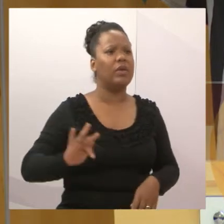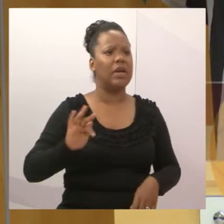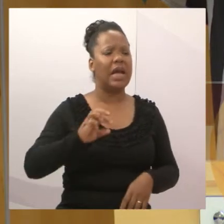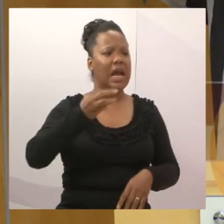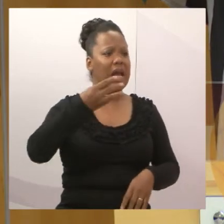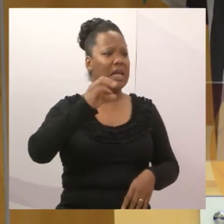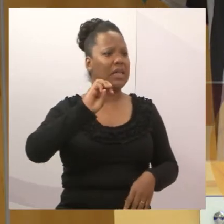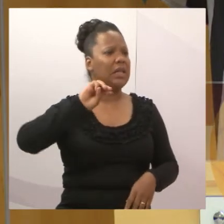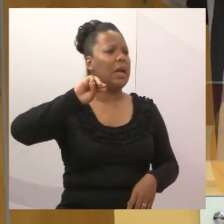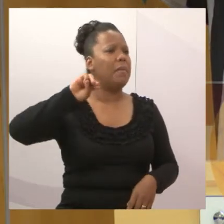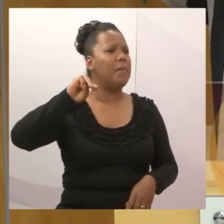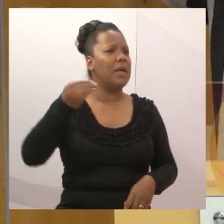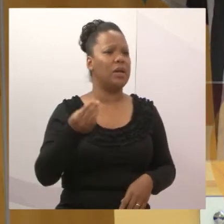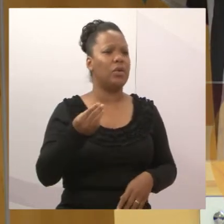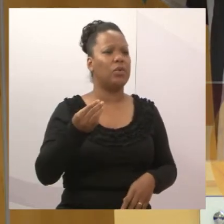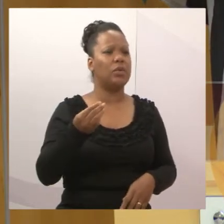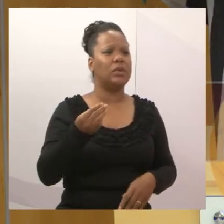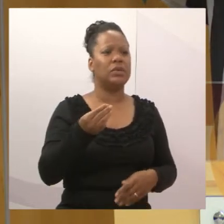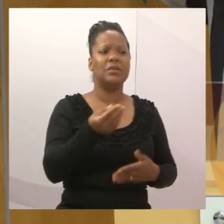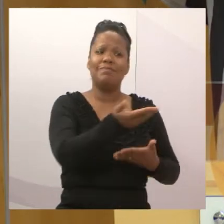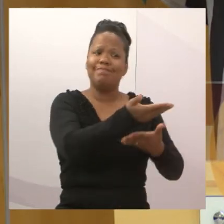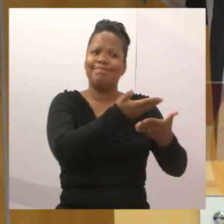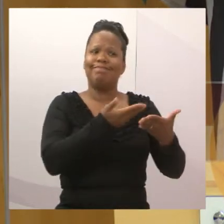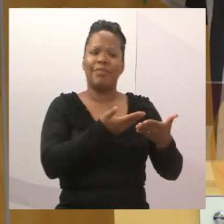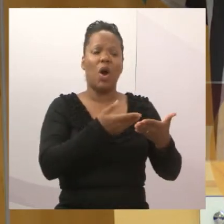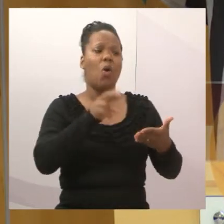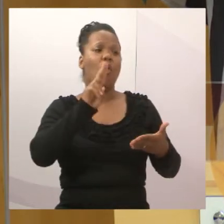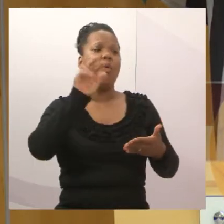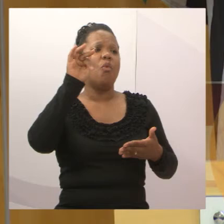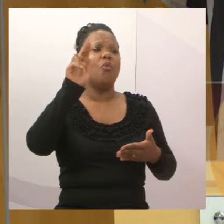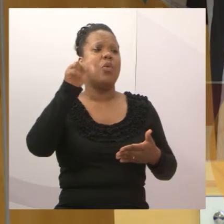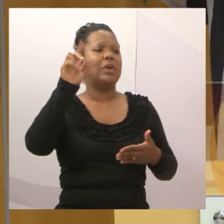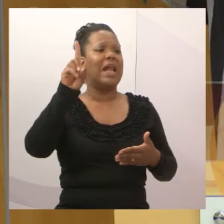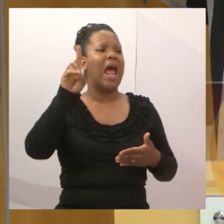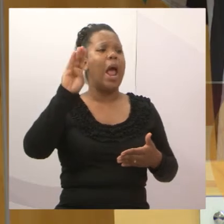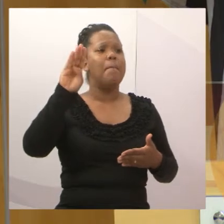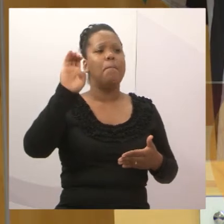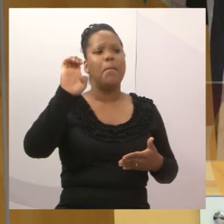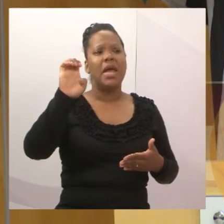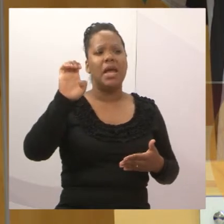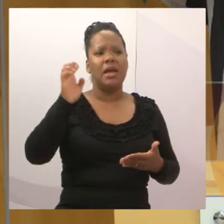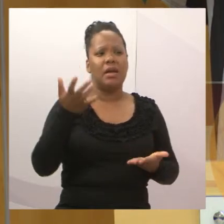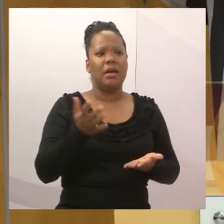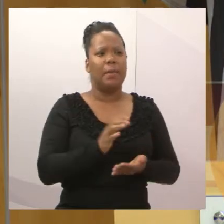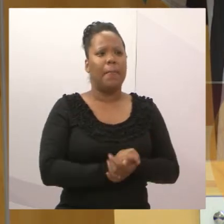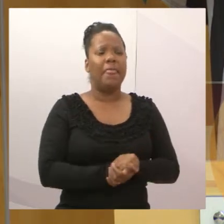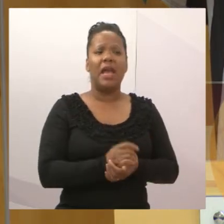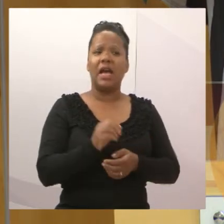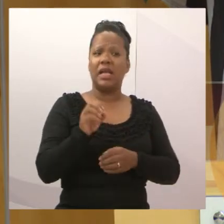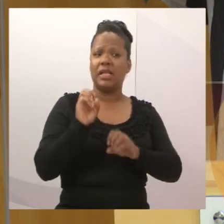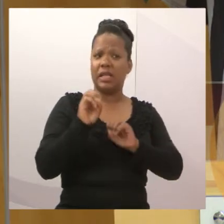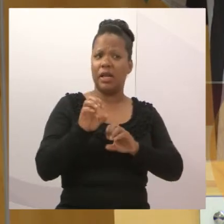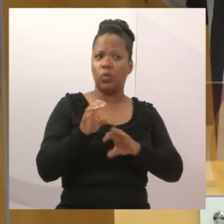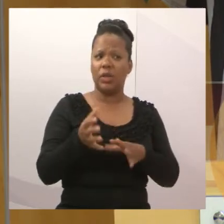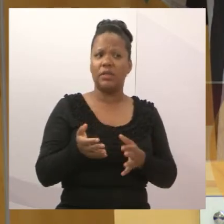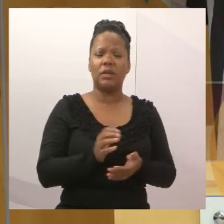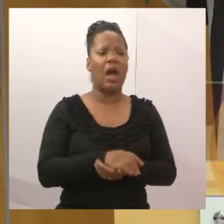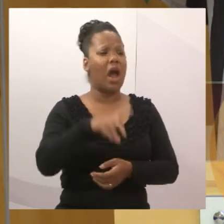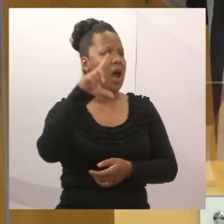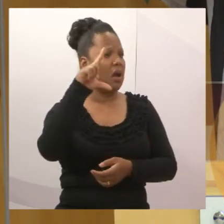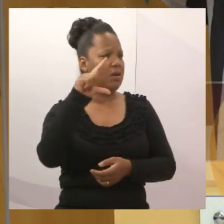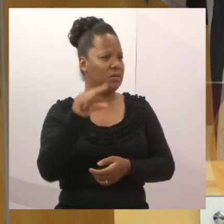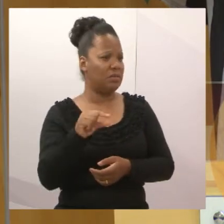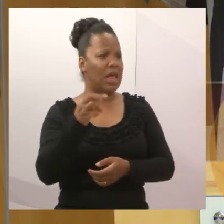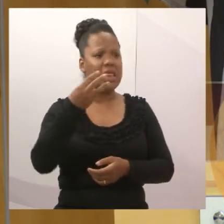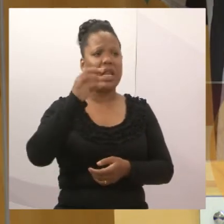30 milhões de reais do Fundeb aí, esse ano aí na educação. Então, essa